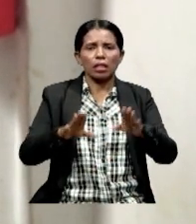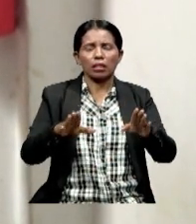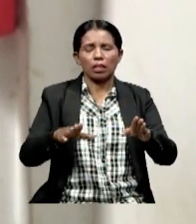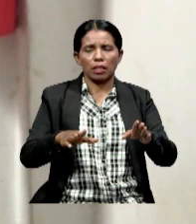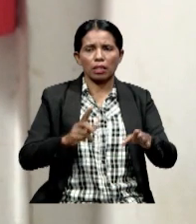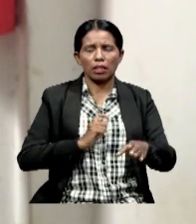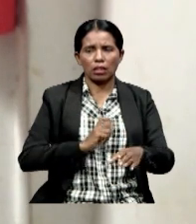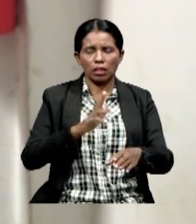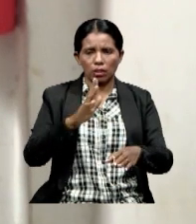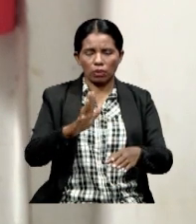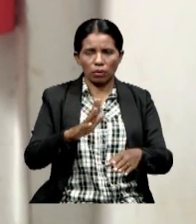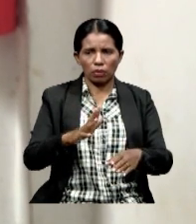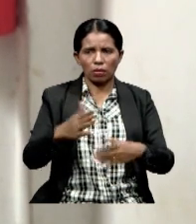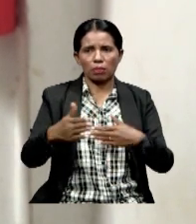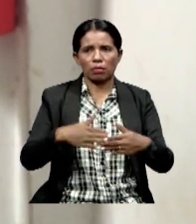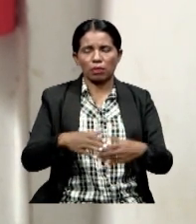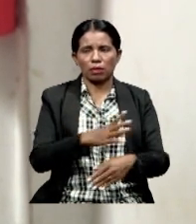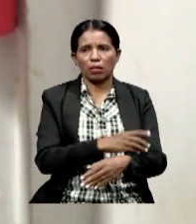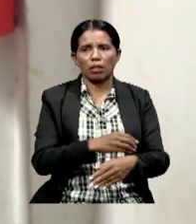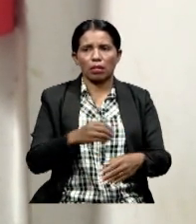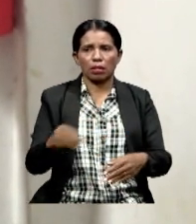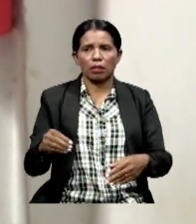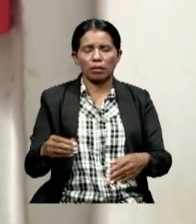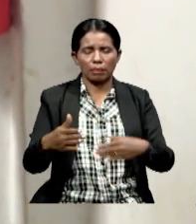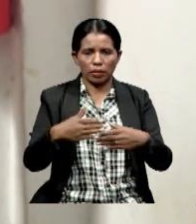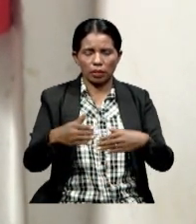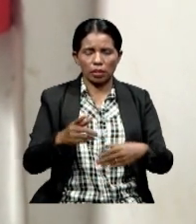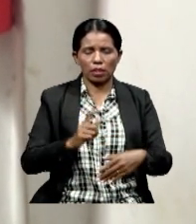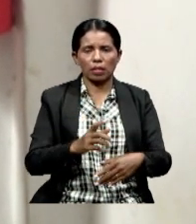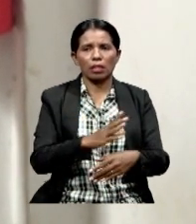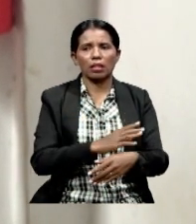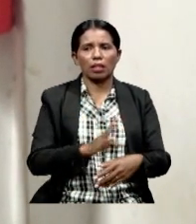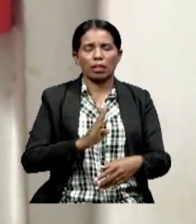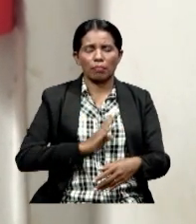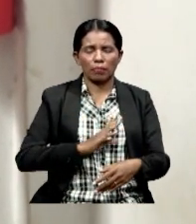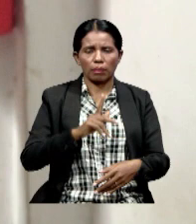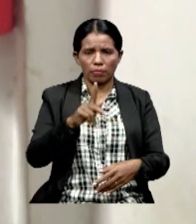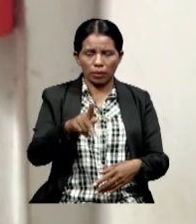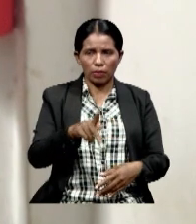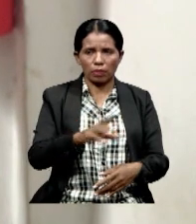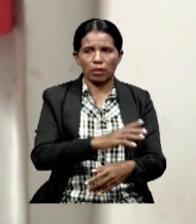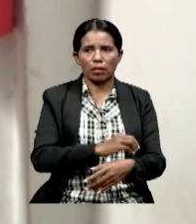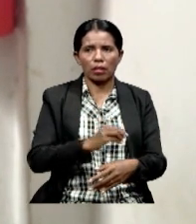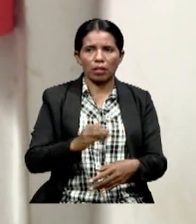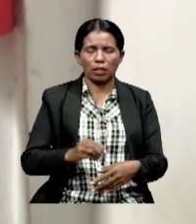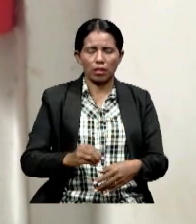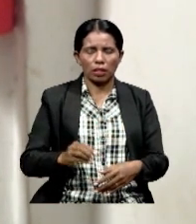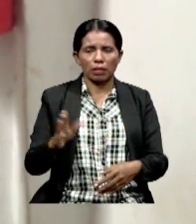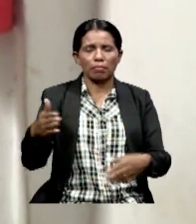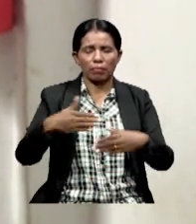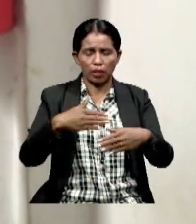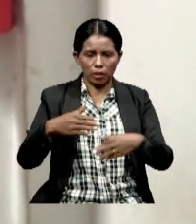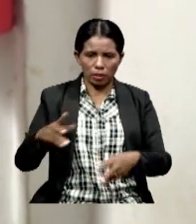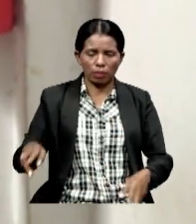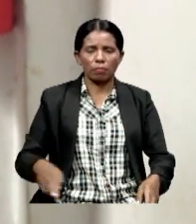tassitolo nianini, não mos lagoa tassitolo, não mos ia tassibu, devemos ia bebu no que neva, não é mos, portanto, motanini sira, ou se